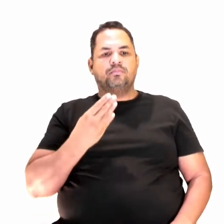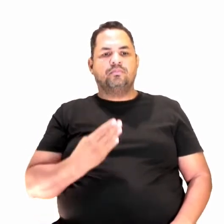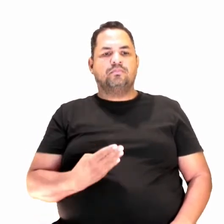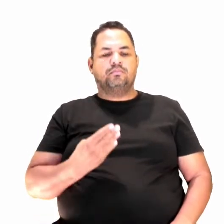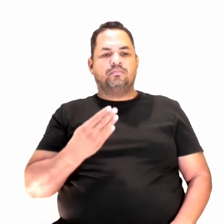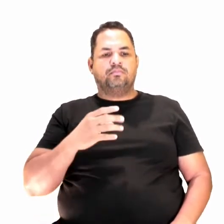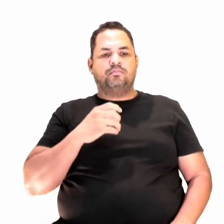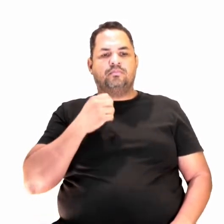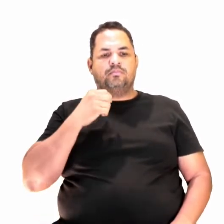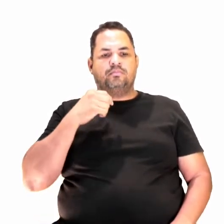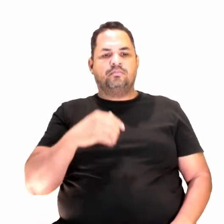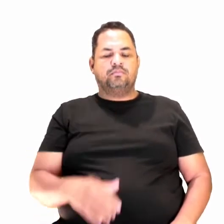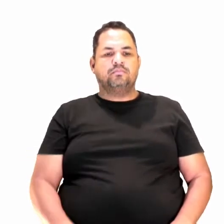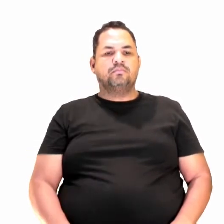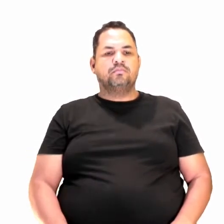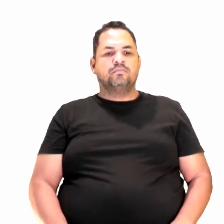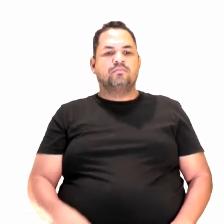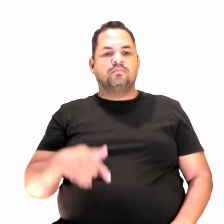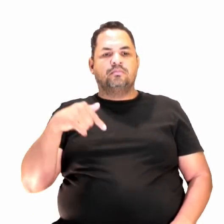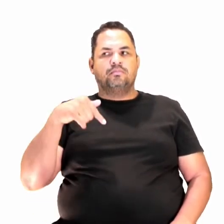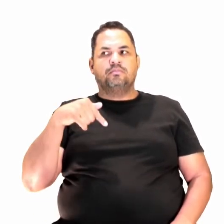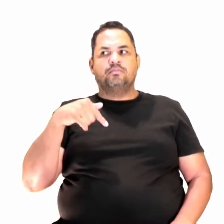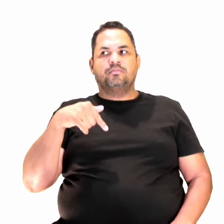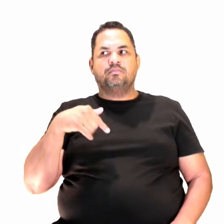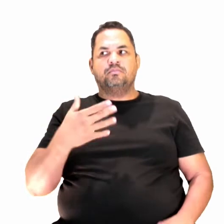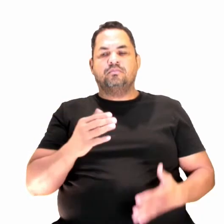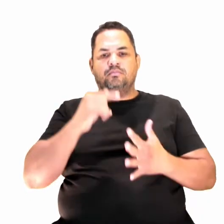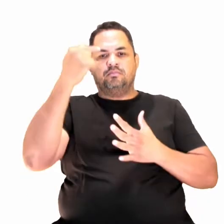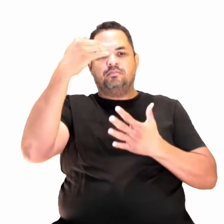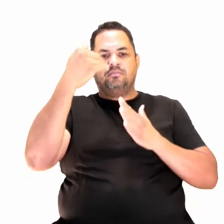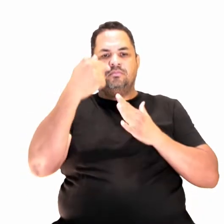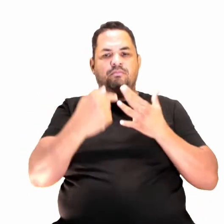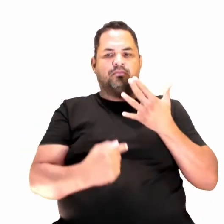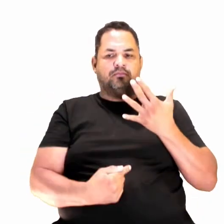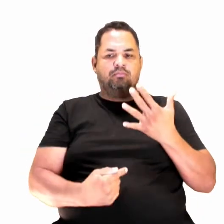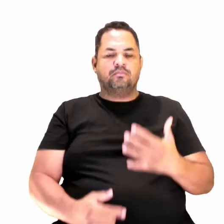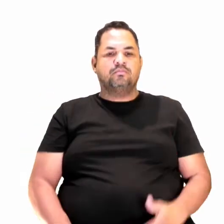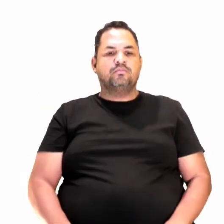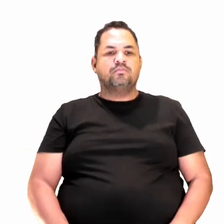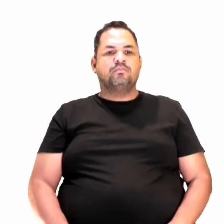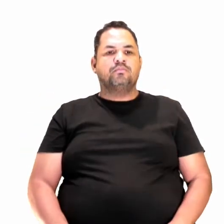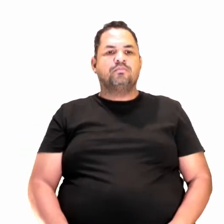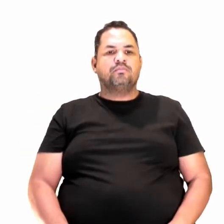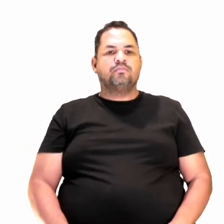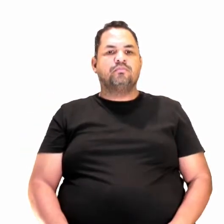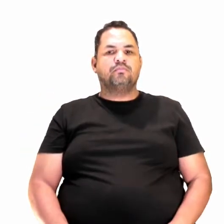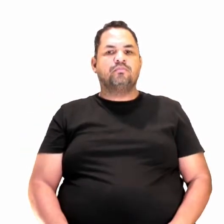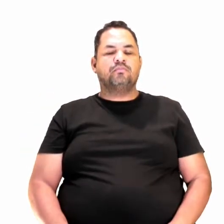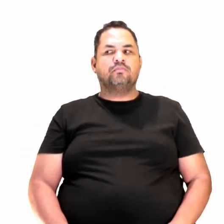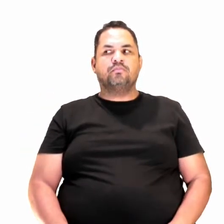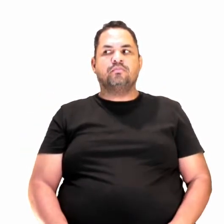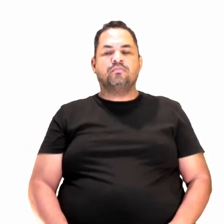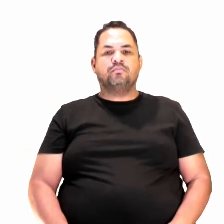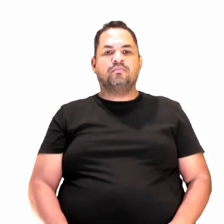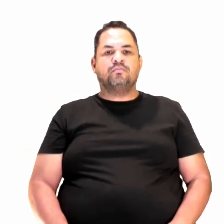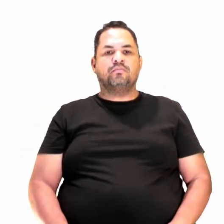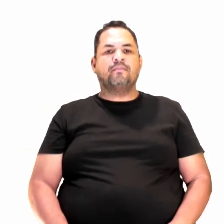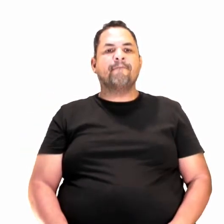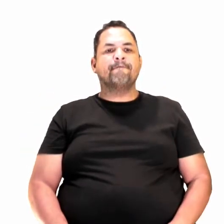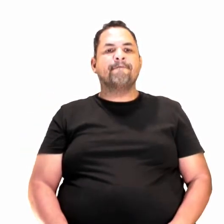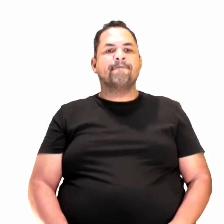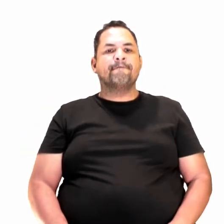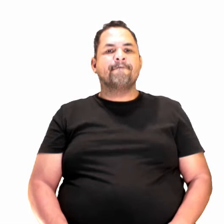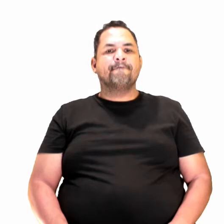6, 7 signs, ou seja, 7 sinais. O primeiro é sudden and unexplained weight loss, ou